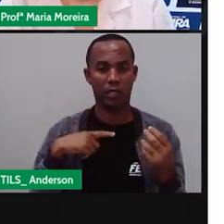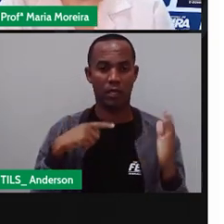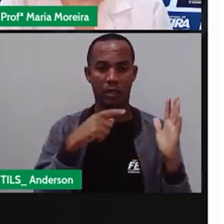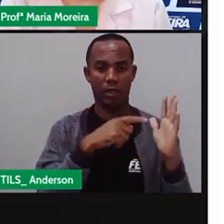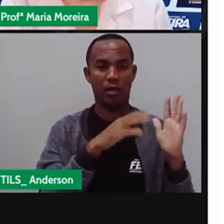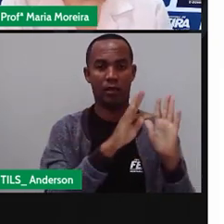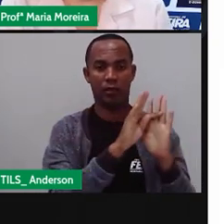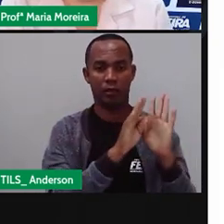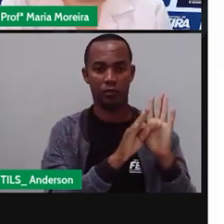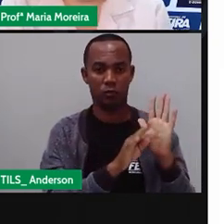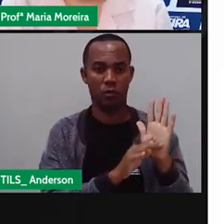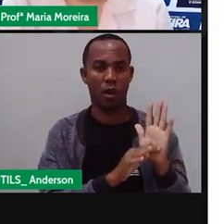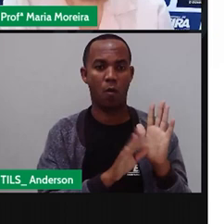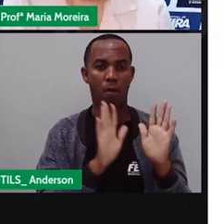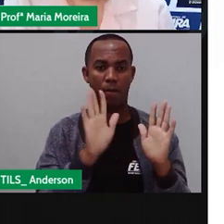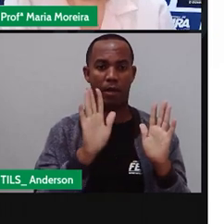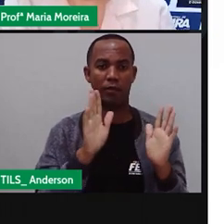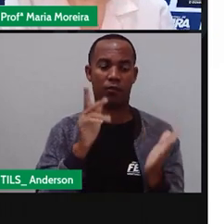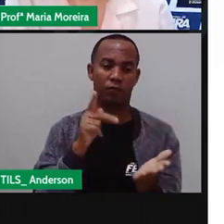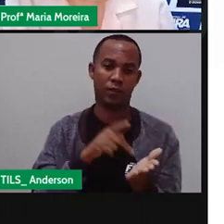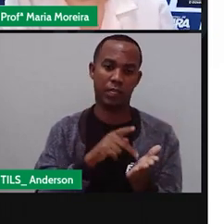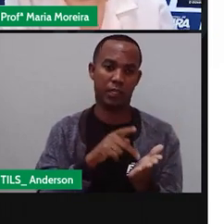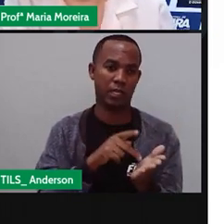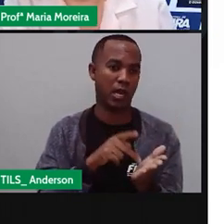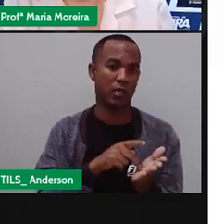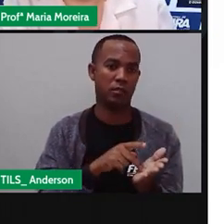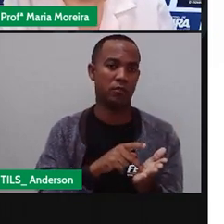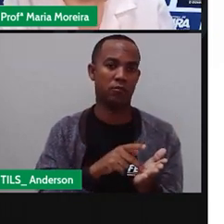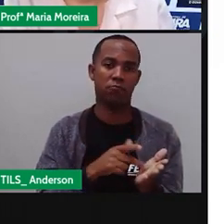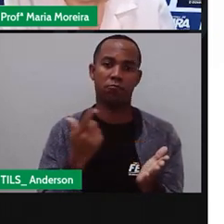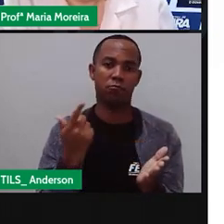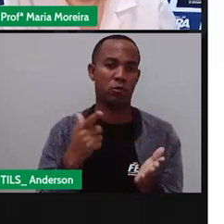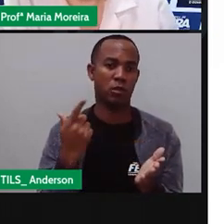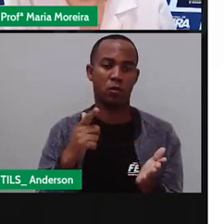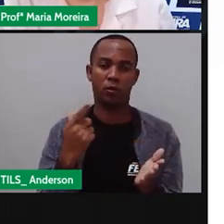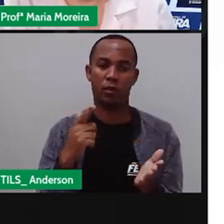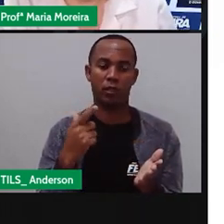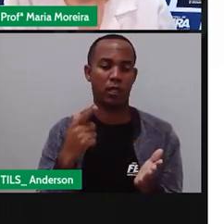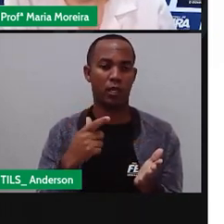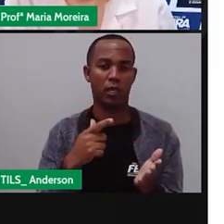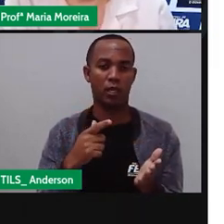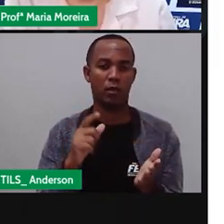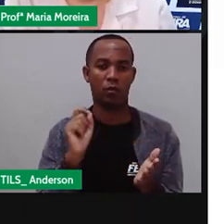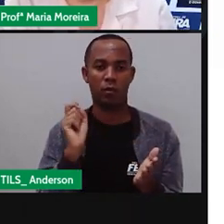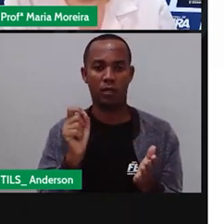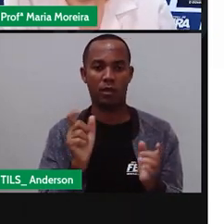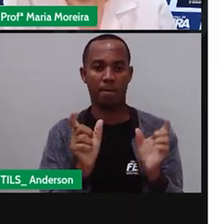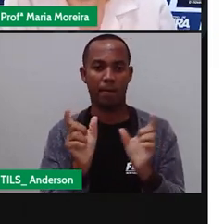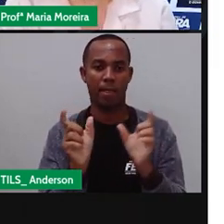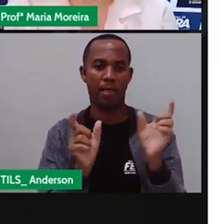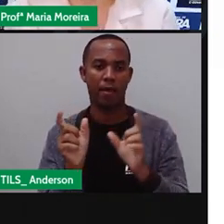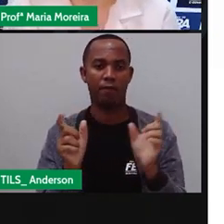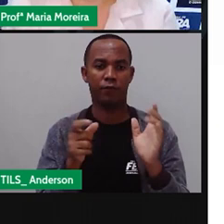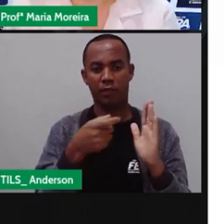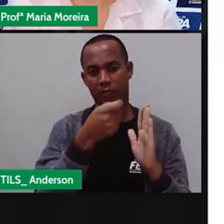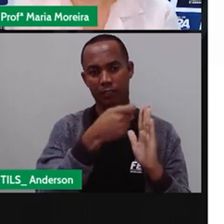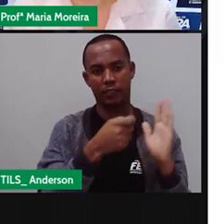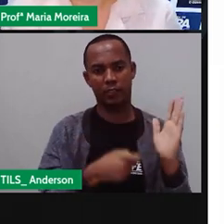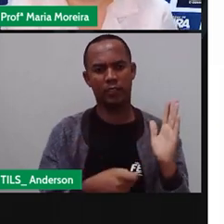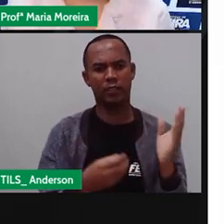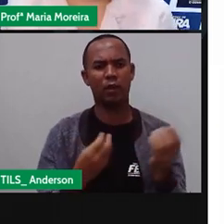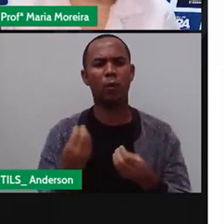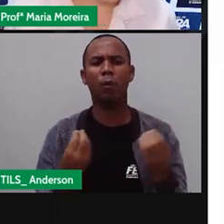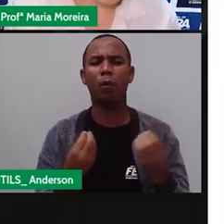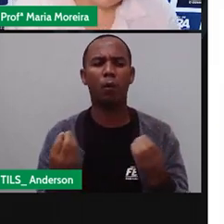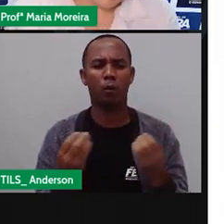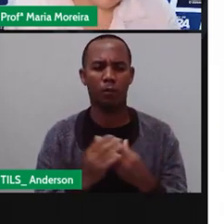textual, mas, na verdade, ela não está necessariamente relacionada à palavra escrita. Opa, como assim?